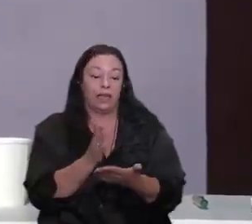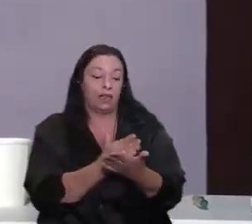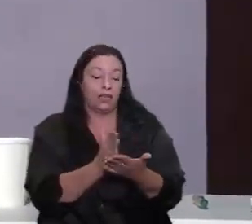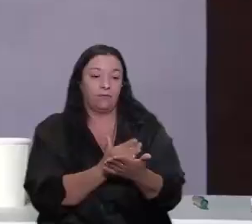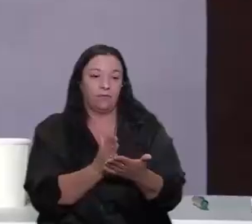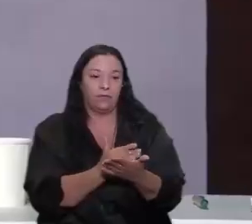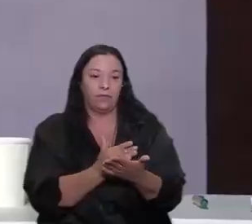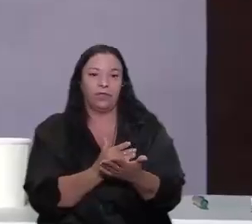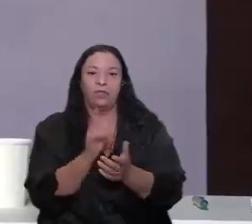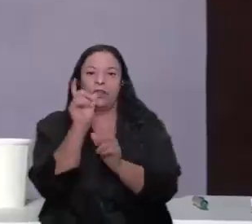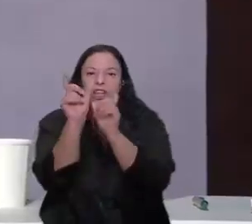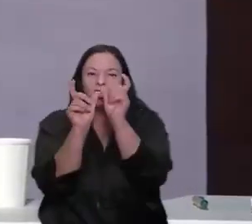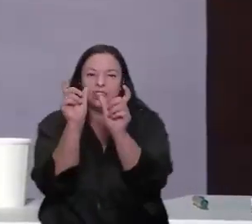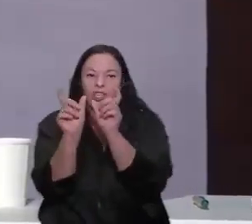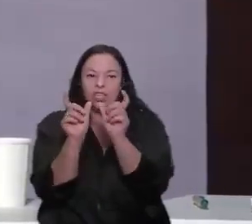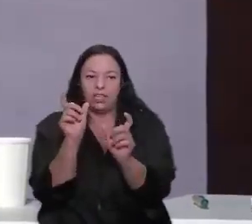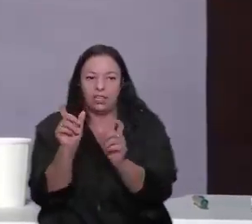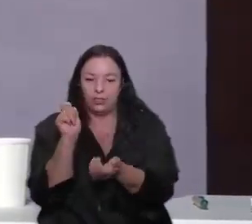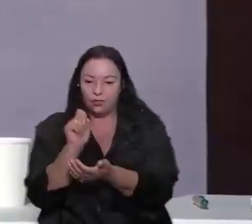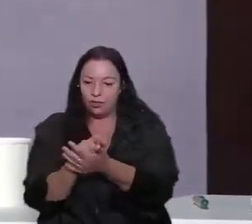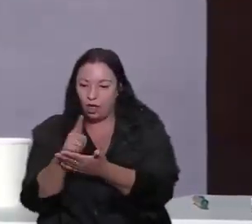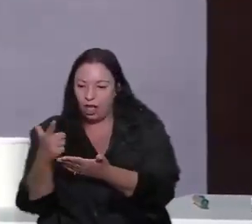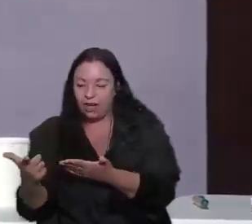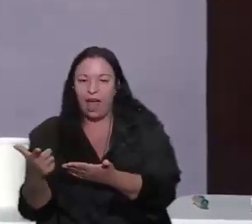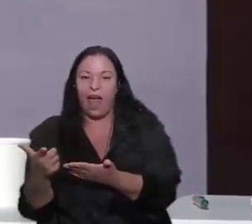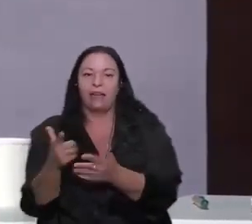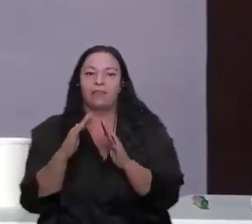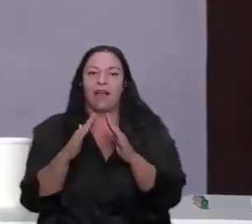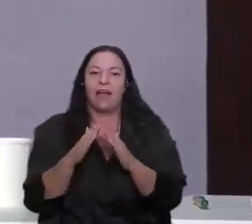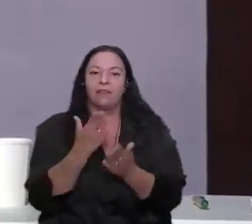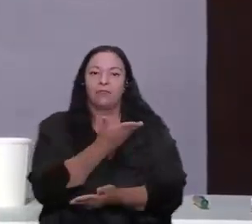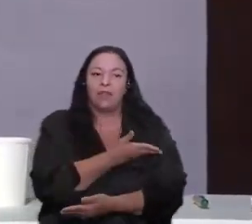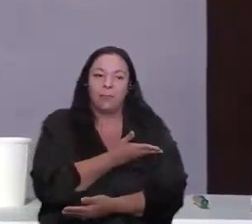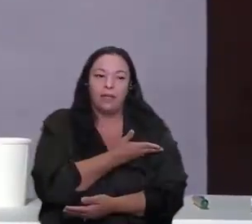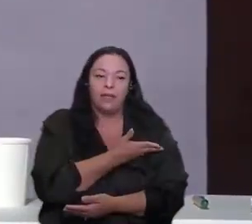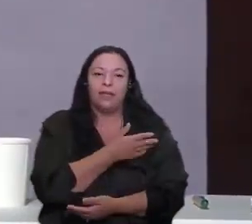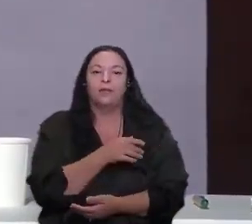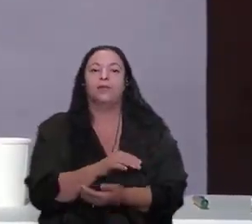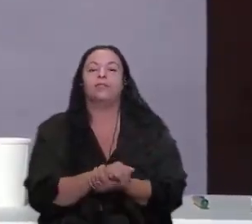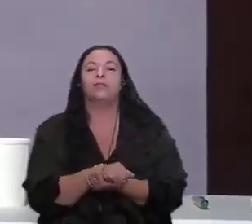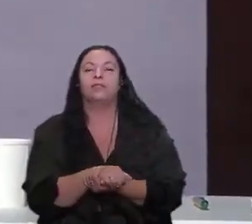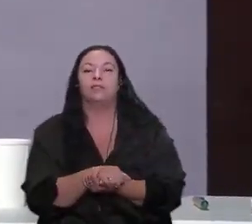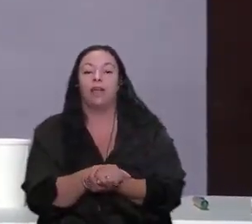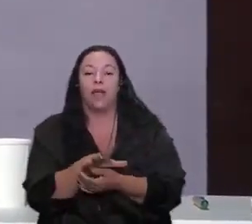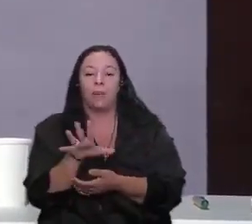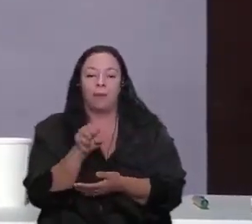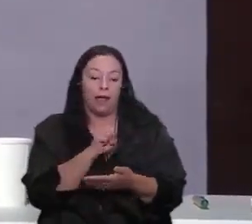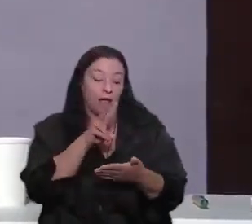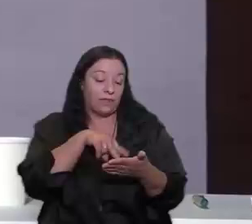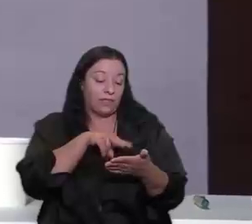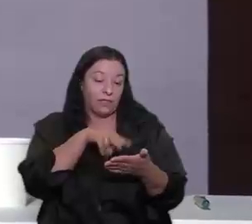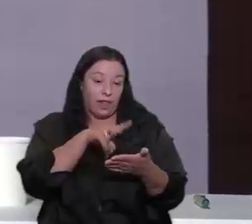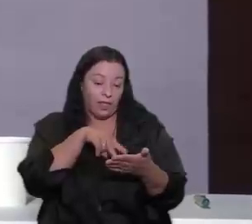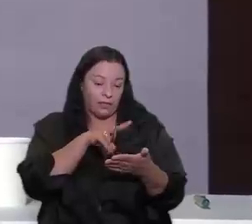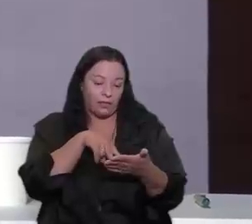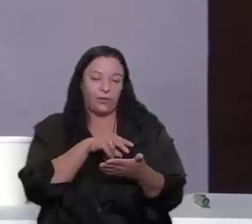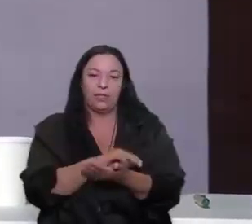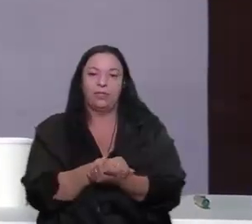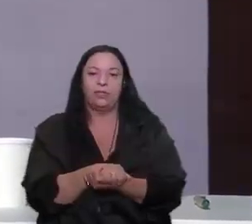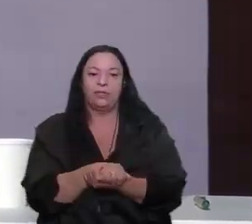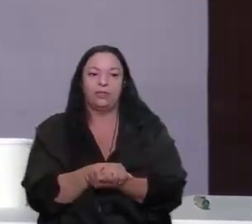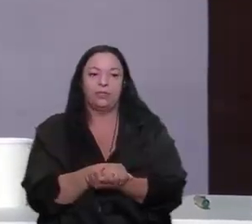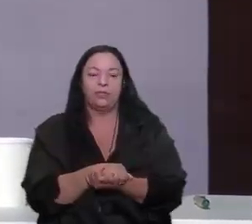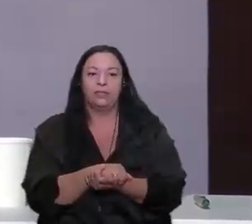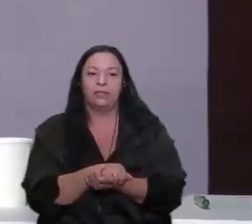as tirinhas dos jornais da casa dos amigos, né? Ou seja, pegava essas brechas de leitura, né? Esses espaços,